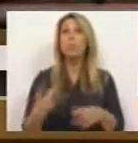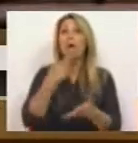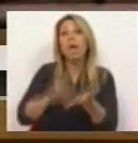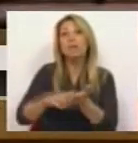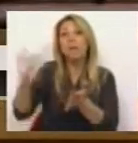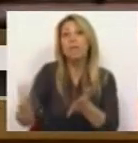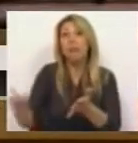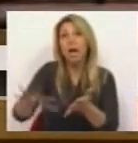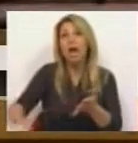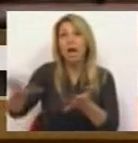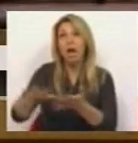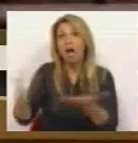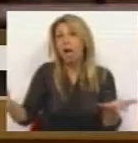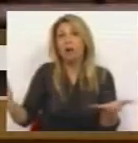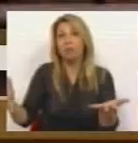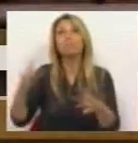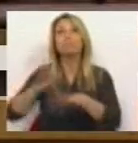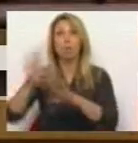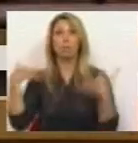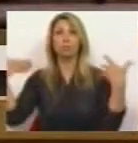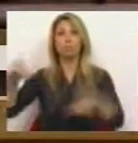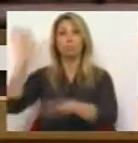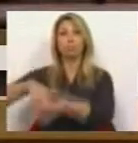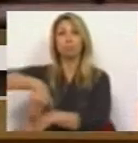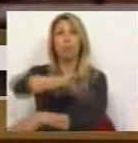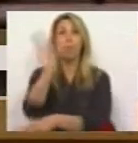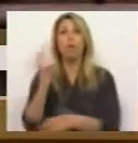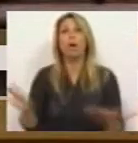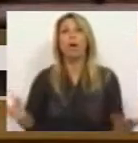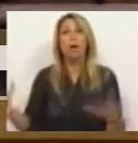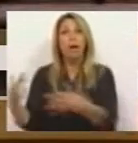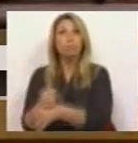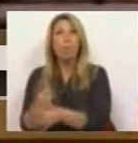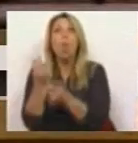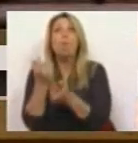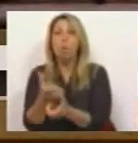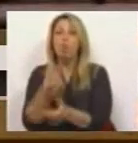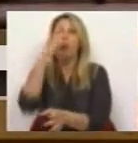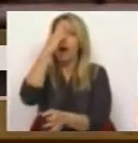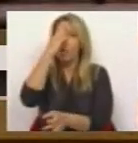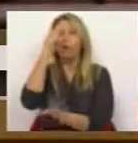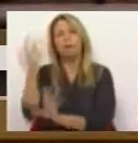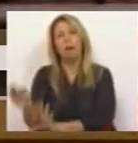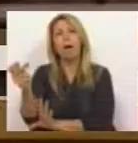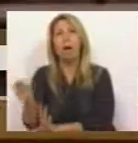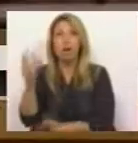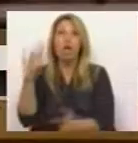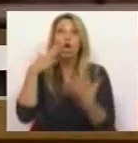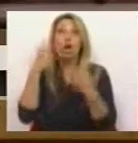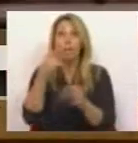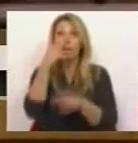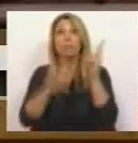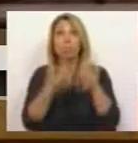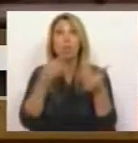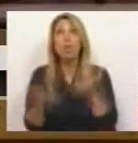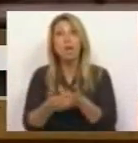rural, daí o abandono e o êxodo rural. E os poucos que vão resistindo, normalmente pessoas já de idade, acabam por ficar